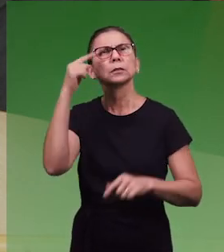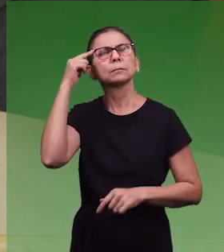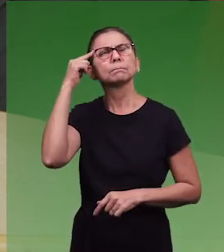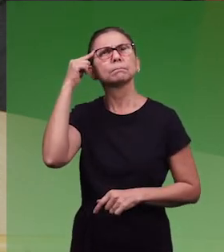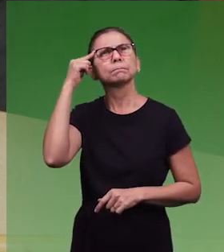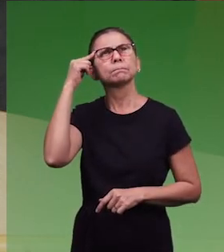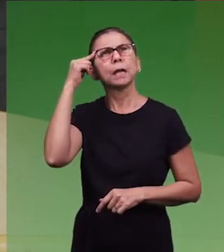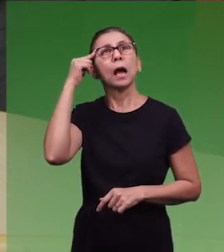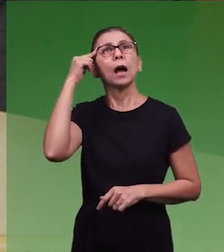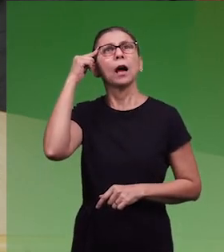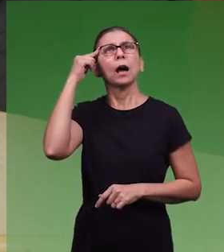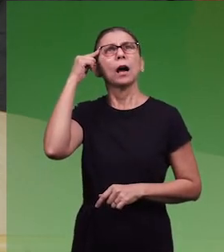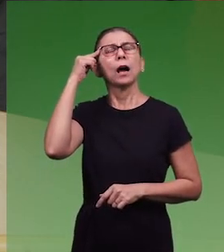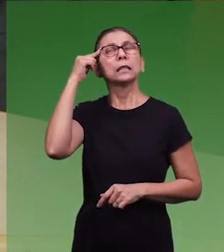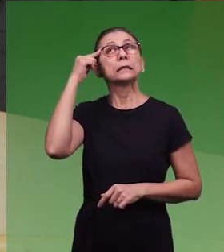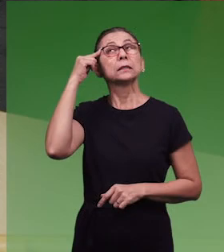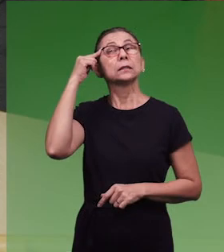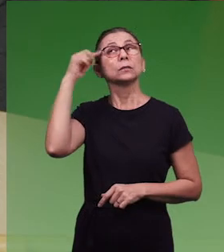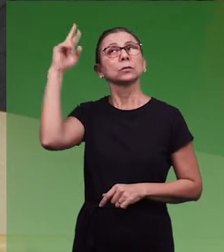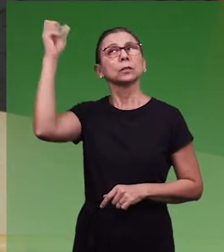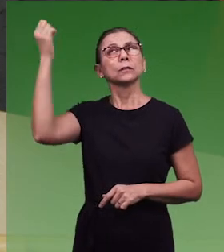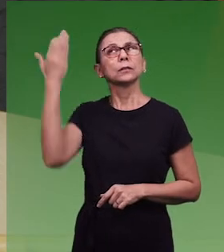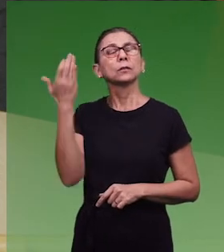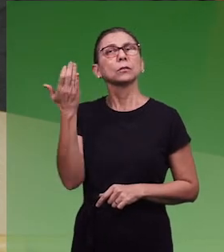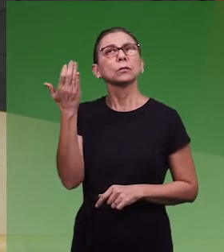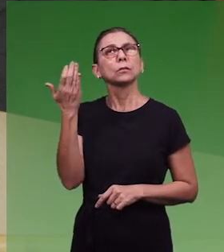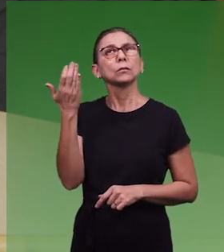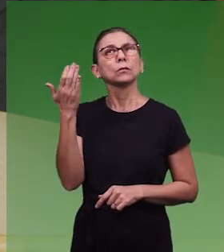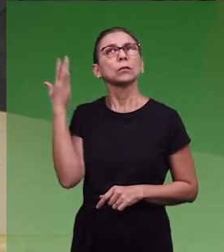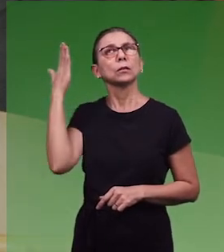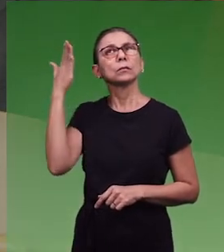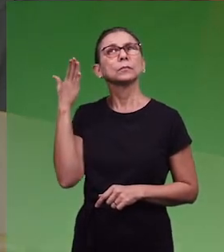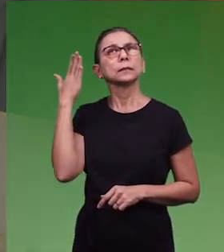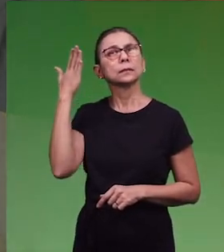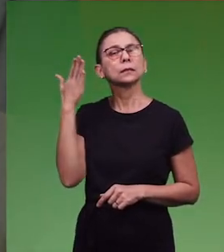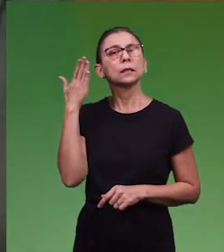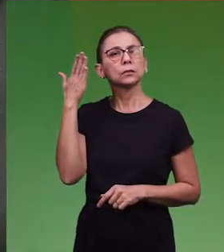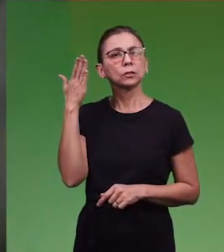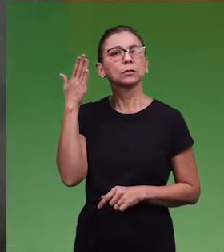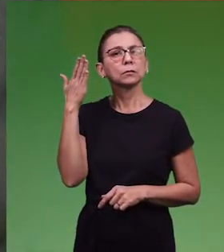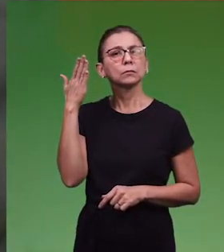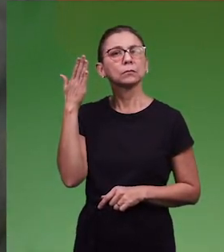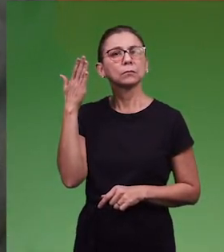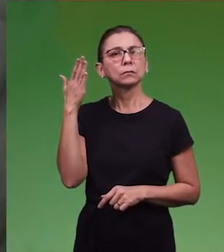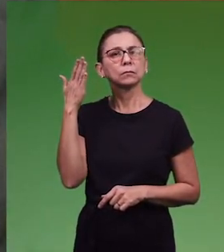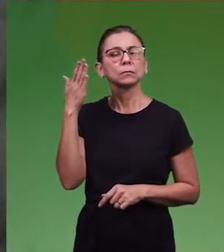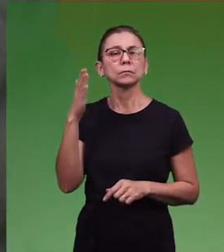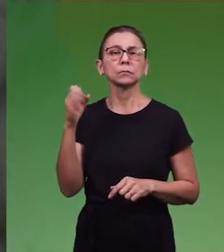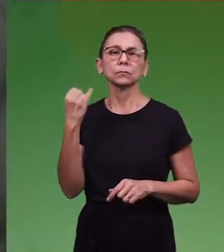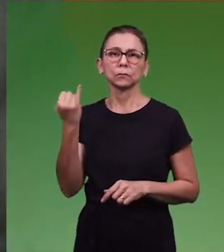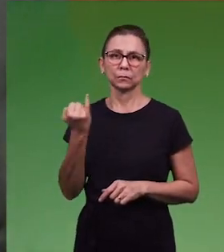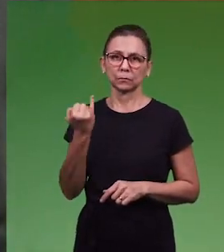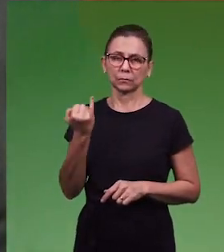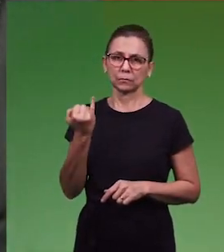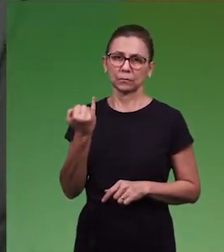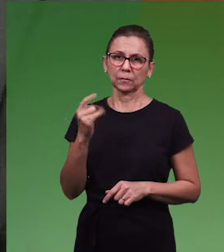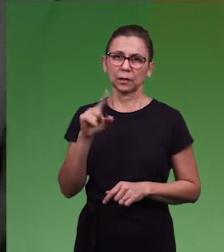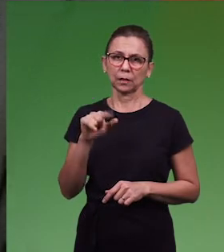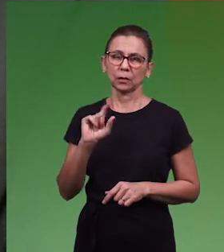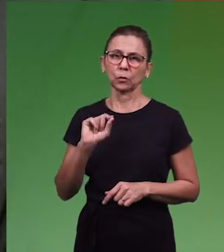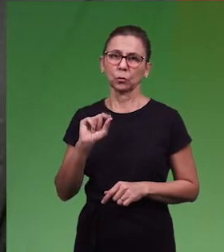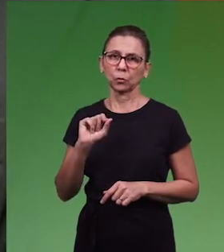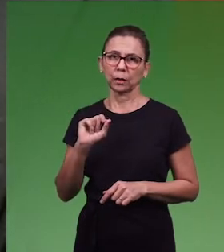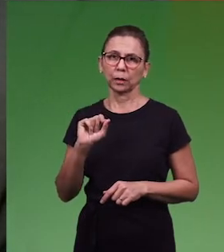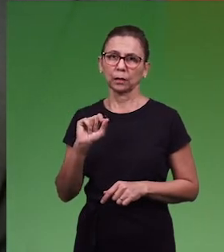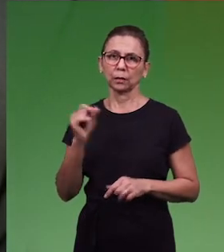pode até o Senhor revelar que seja essa, mas a mensagem para o culto é aquela que vem da reunião do culto profético, ou seja,